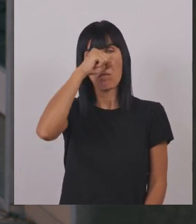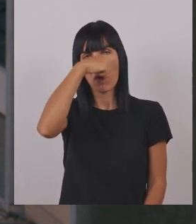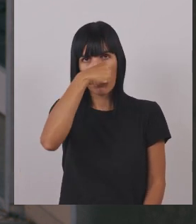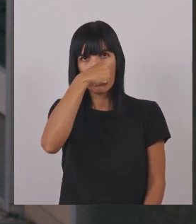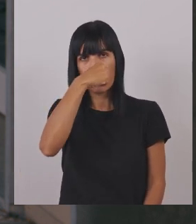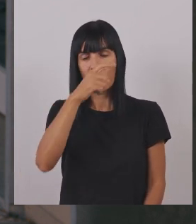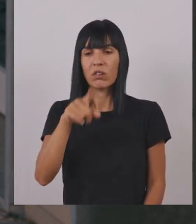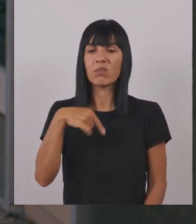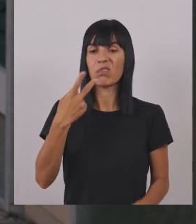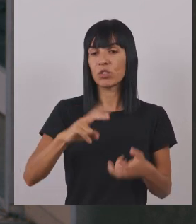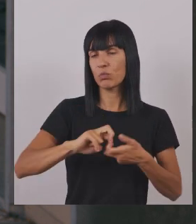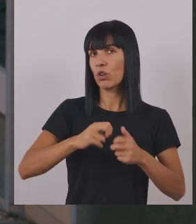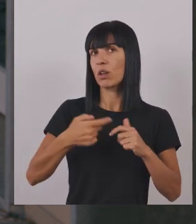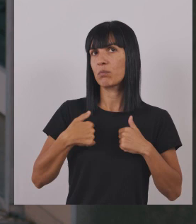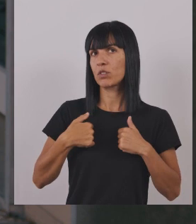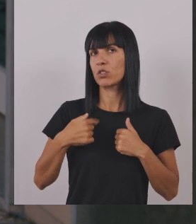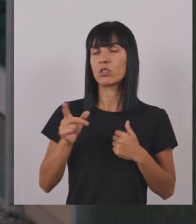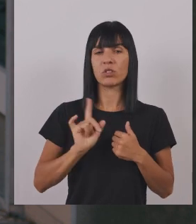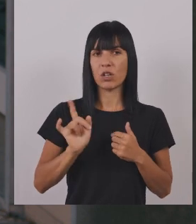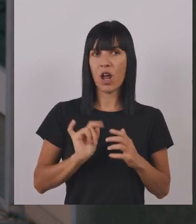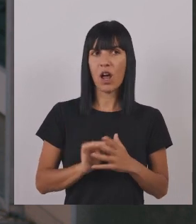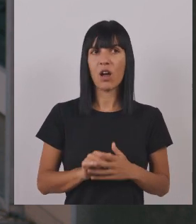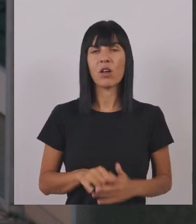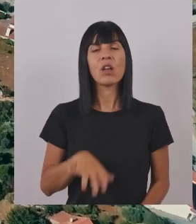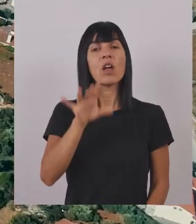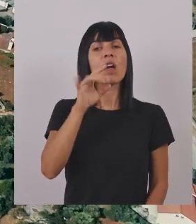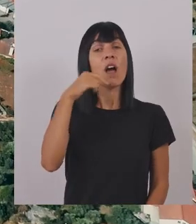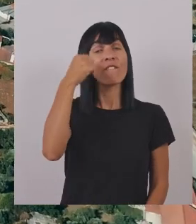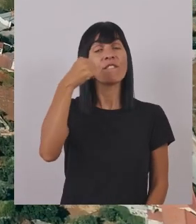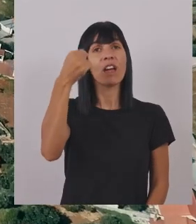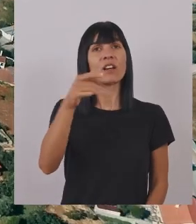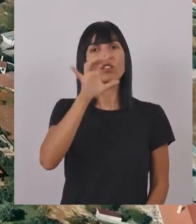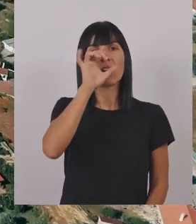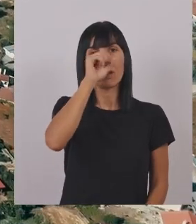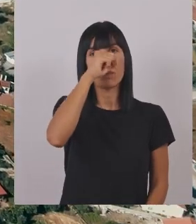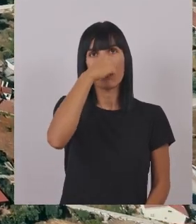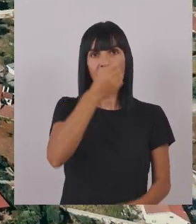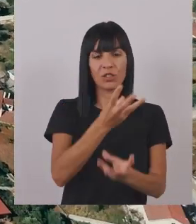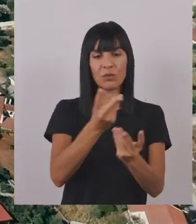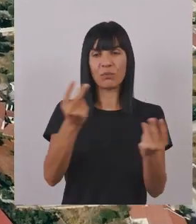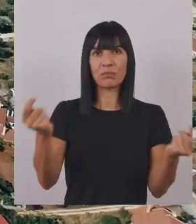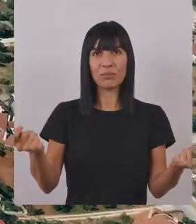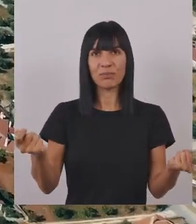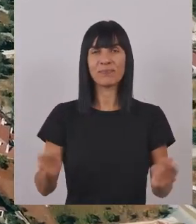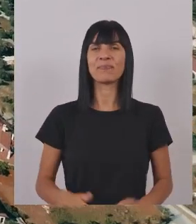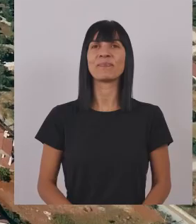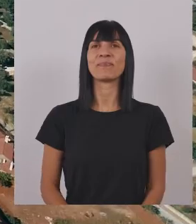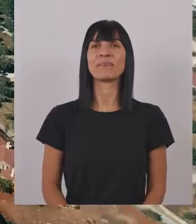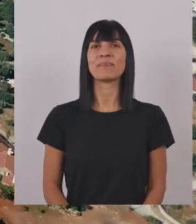ele chateia-se comigo. Mas não, com a viagem resumia.